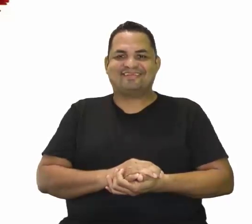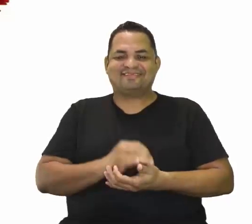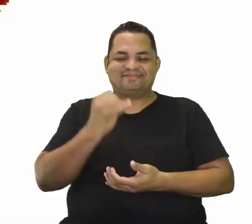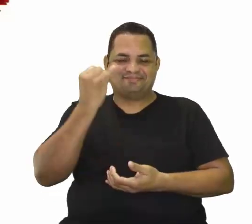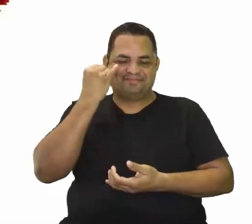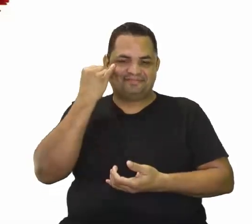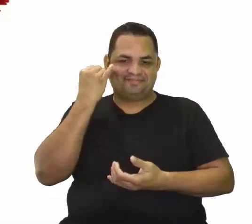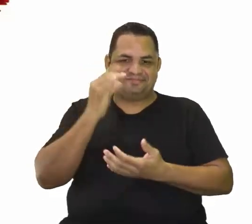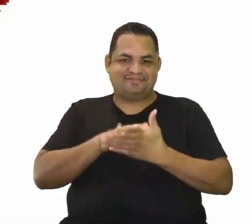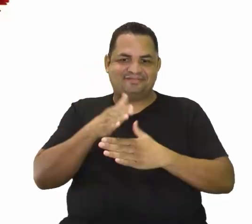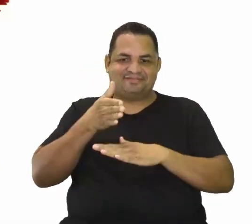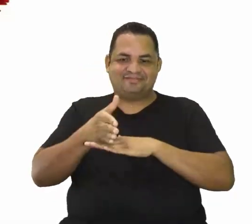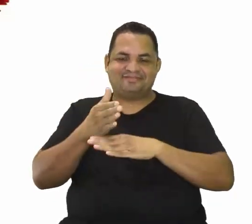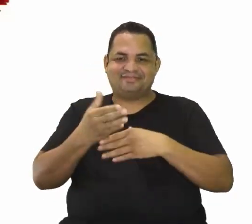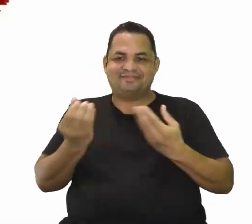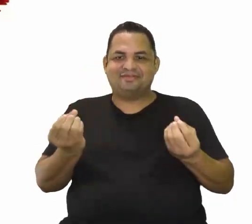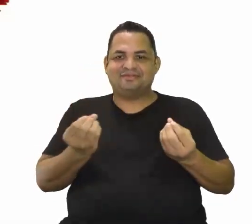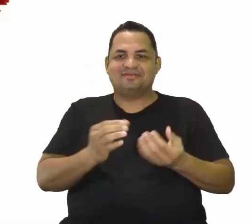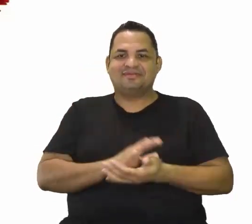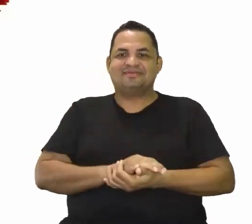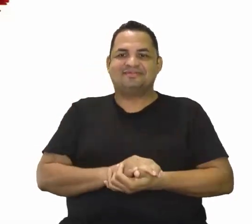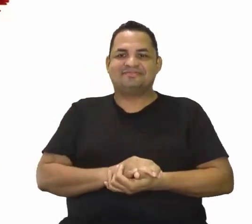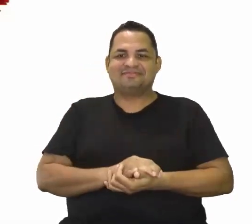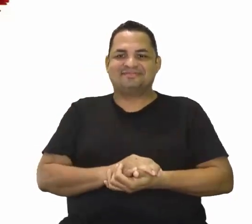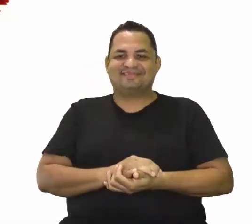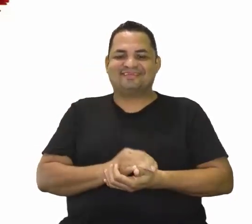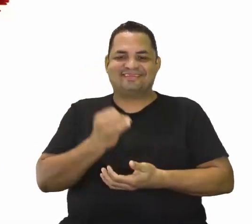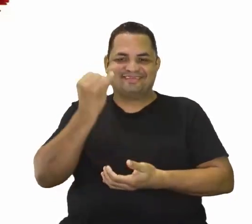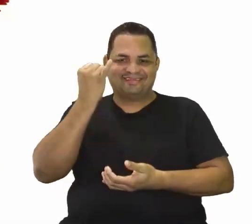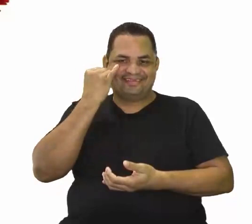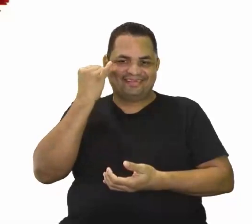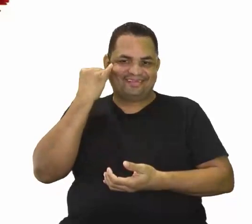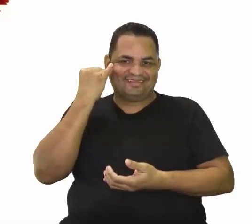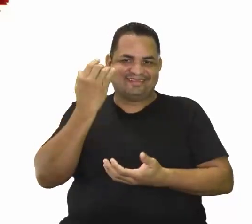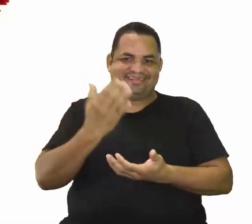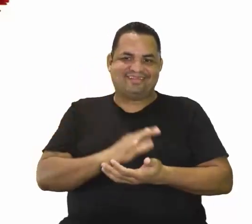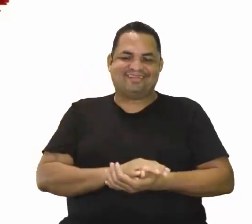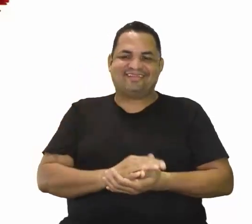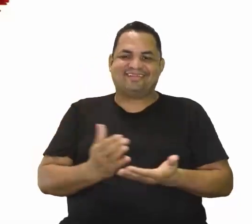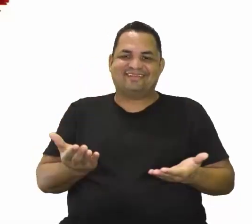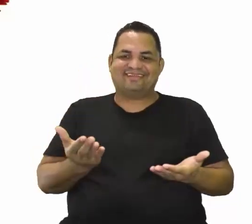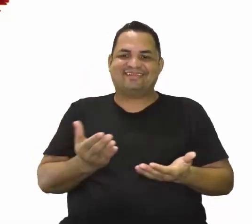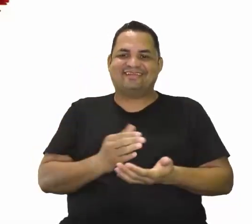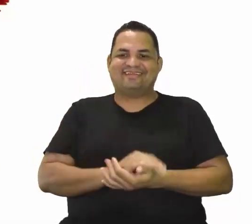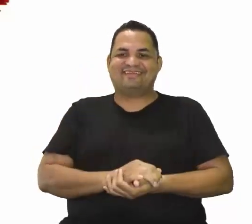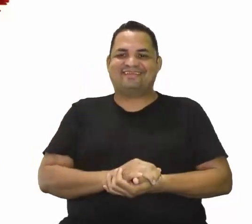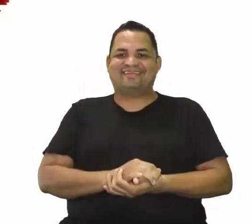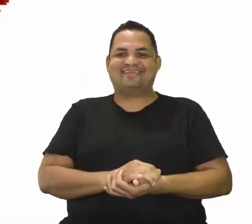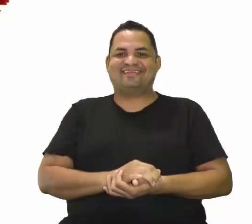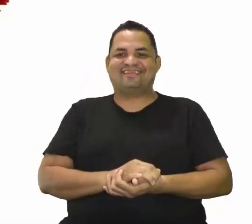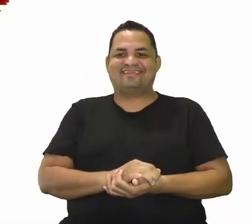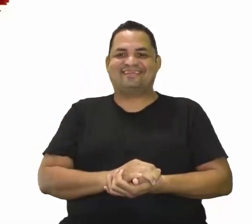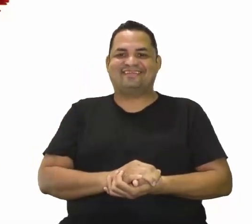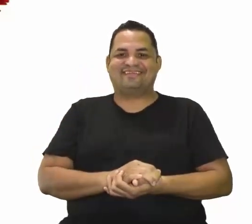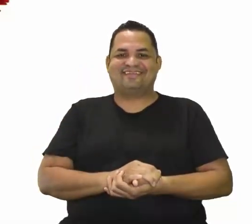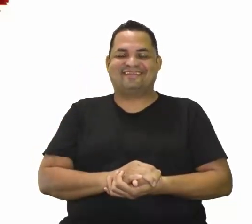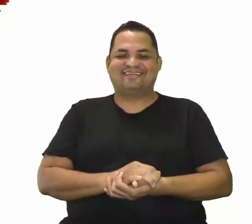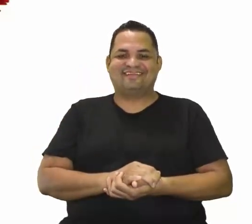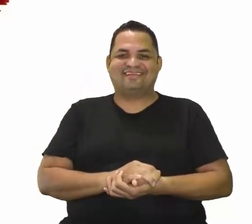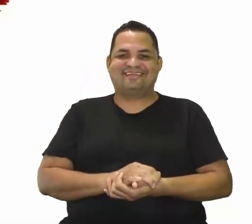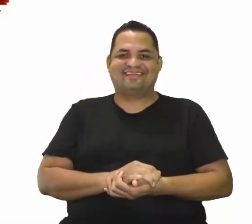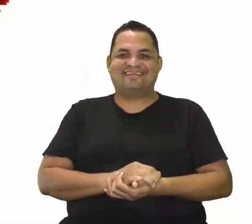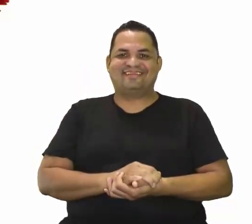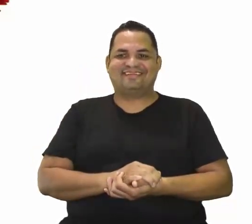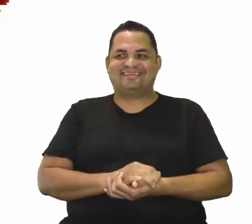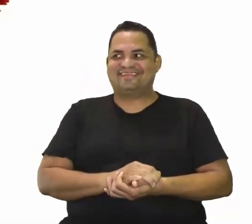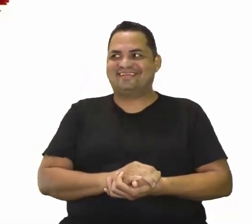Sâmio só participando. Como é que é? O Sâmio mesmo? Como é que é o Sâmio? Eu acho que ele está passando base do rosto dele.